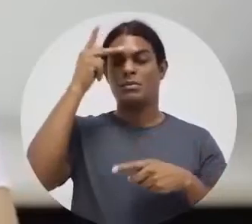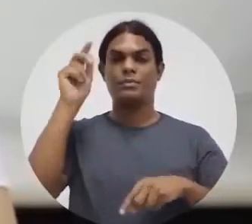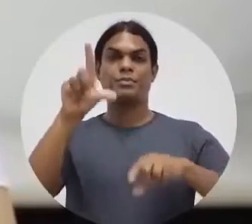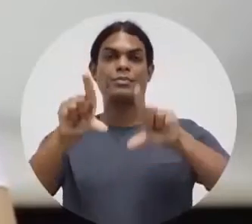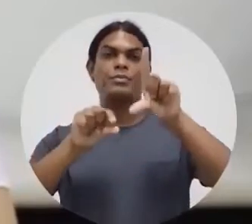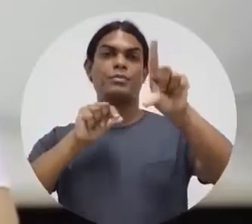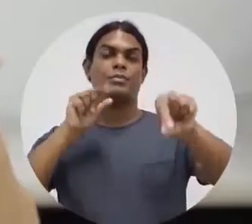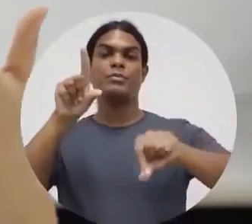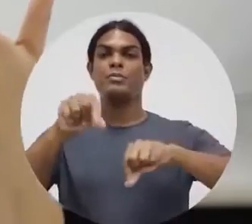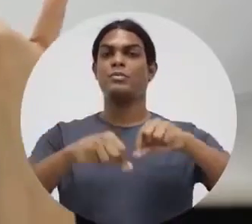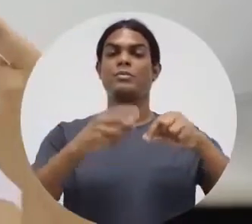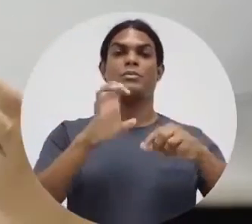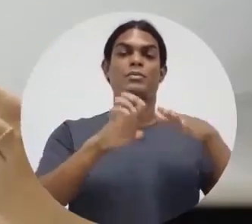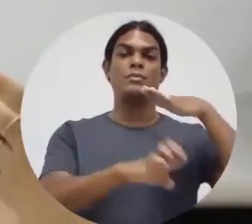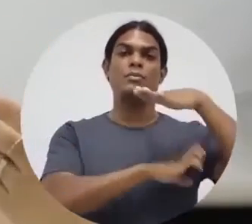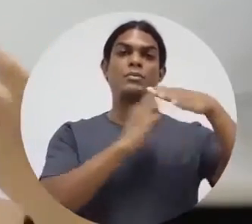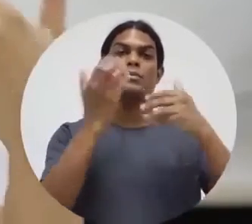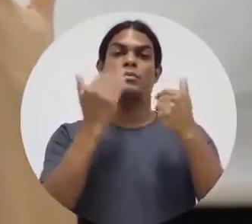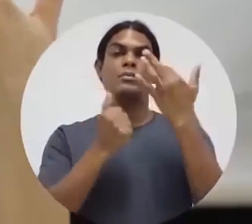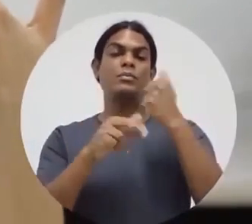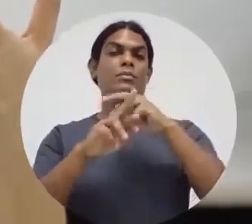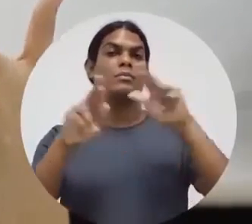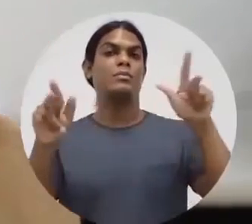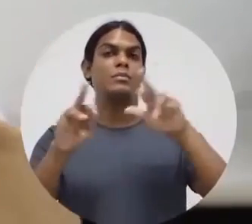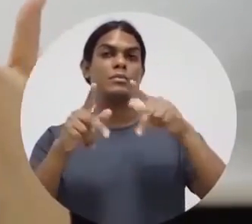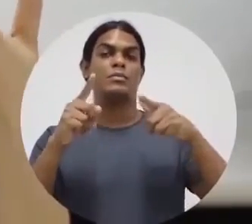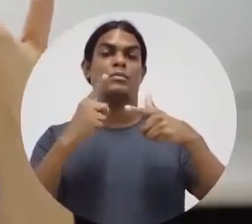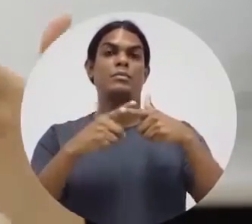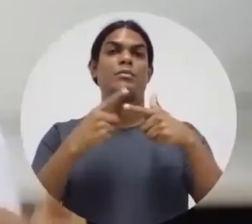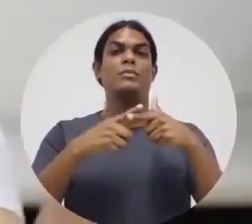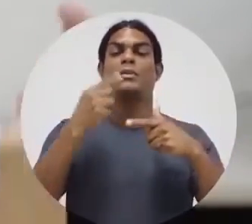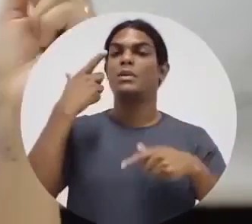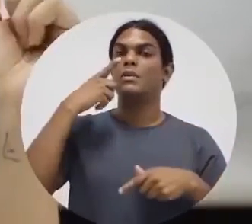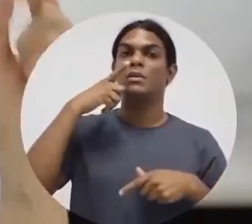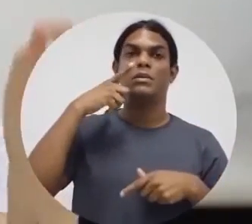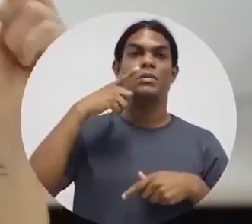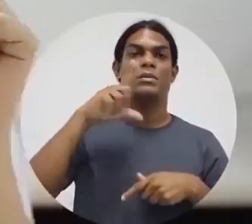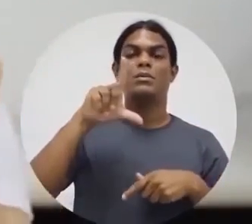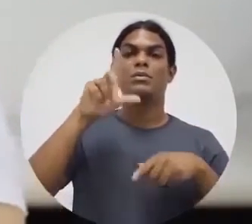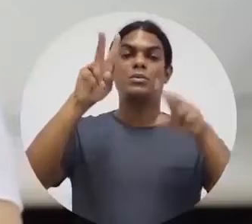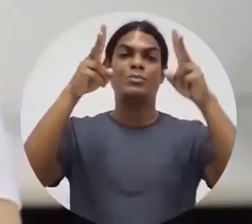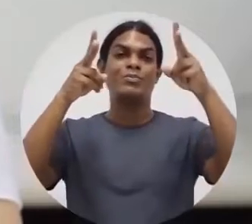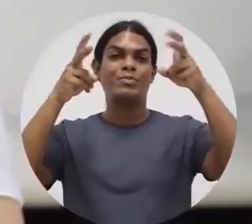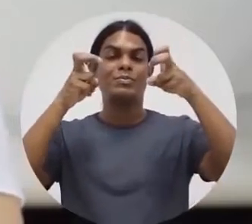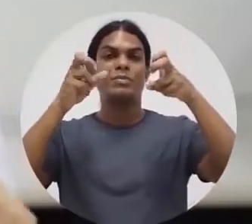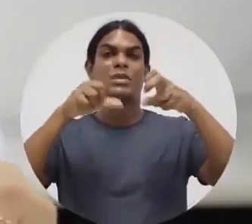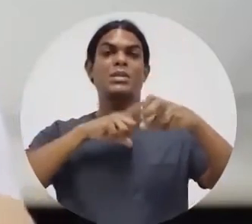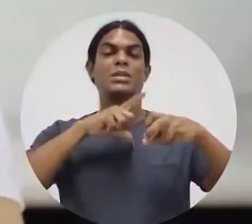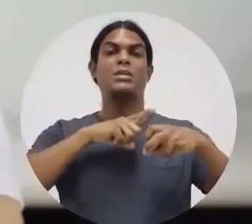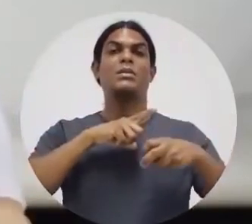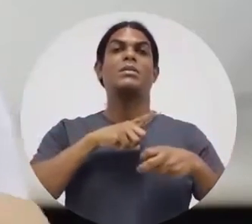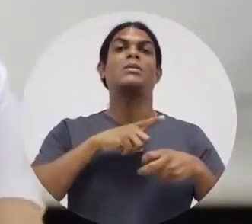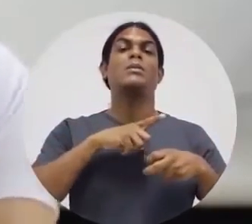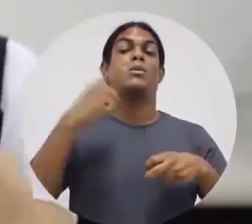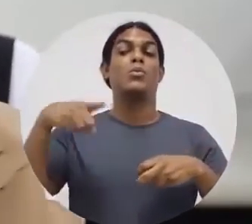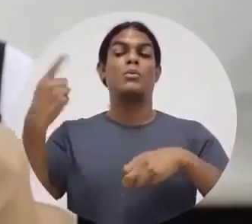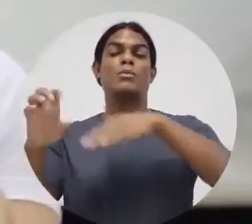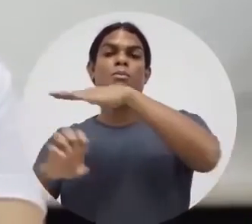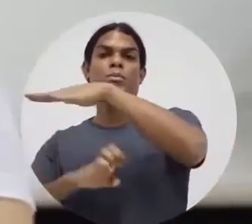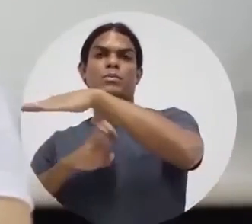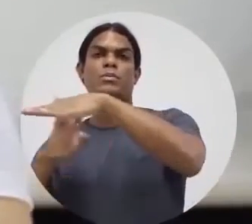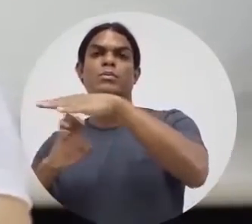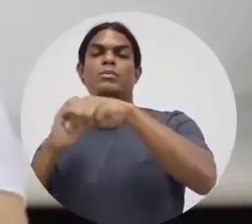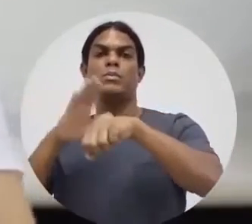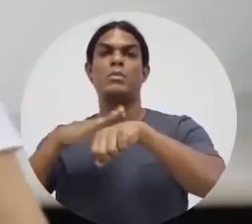em Olinda. E segundo, eu desconsiderei que existia um concorrente local que poderia prejudicar a